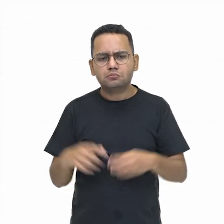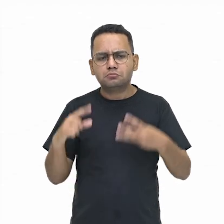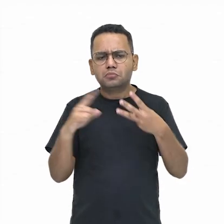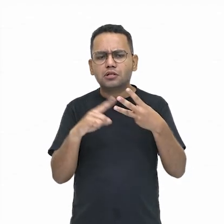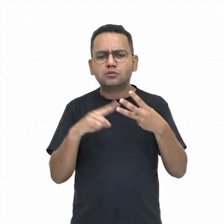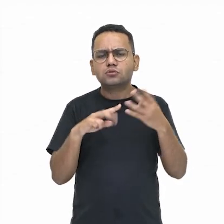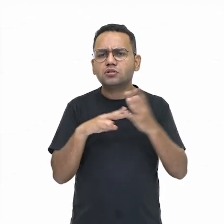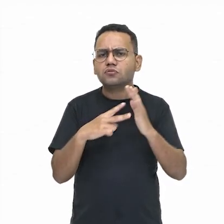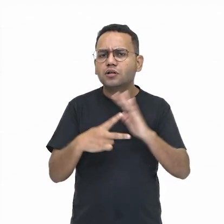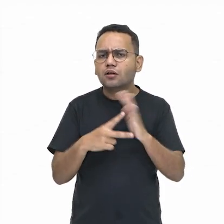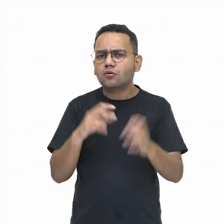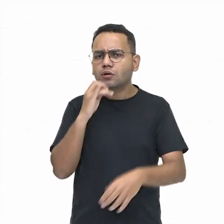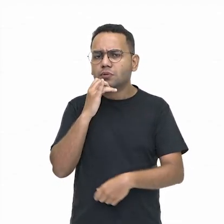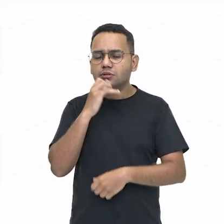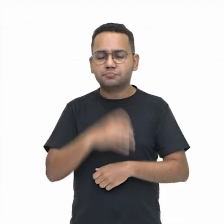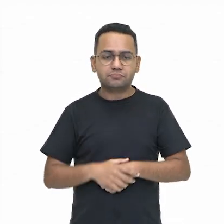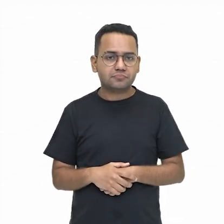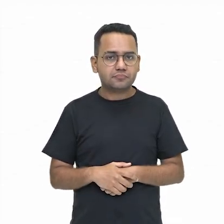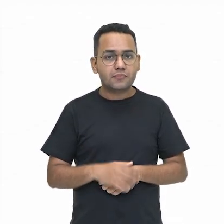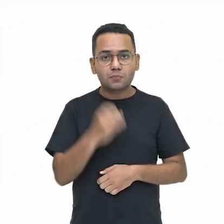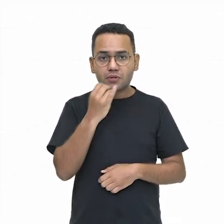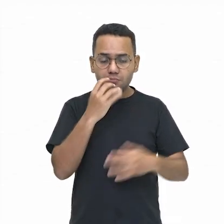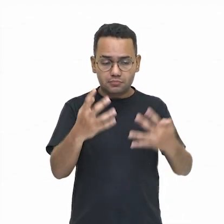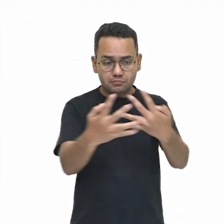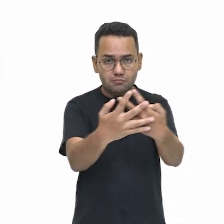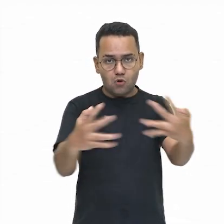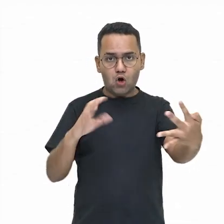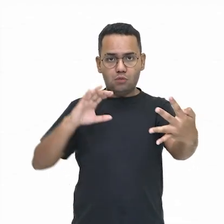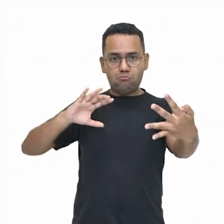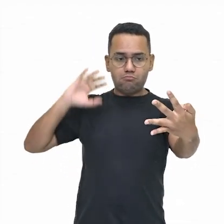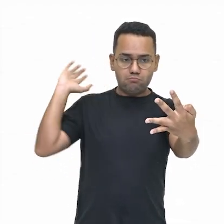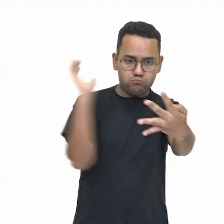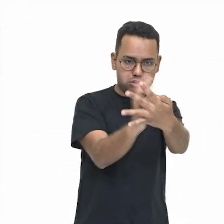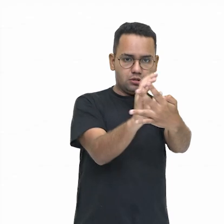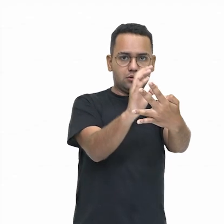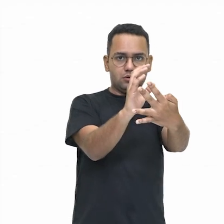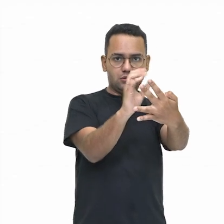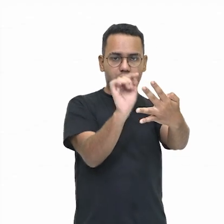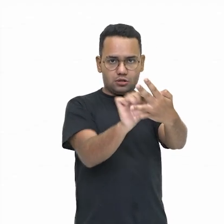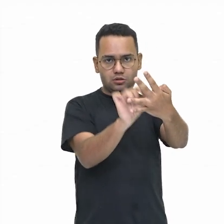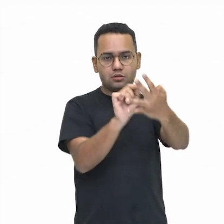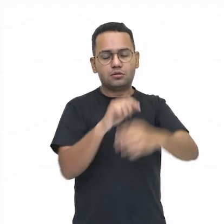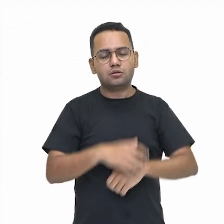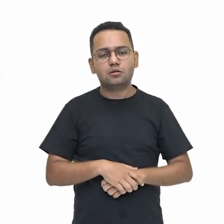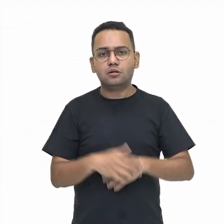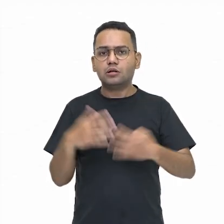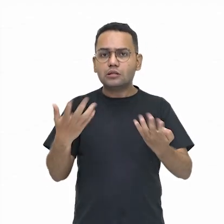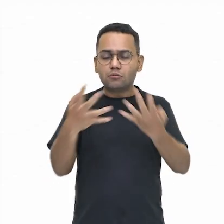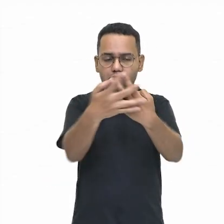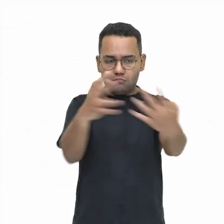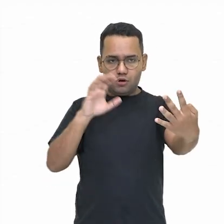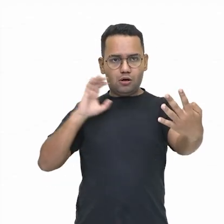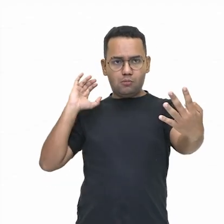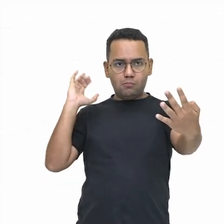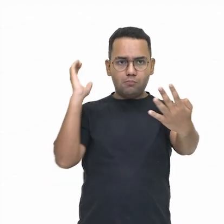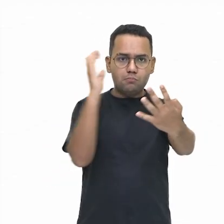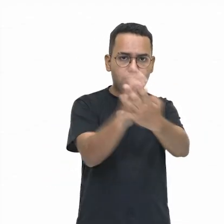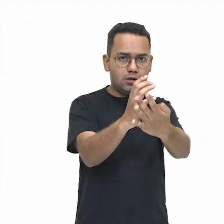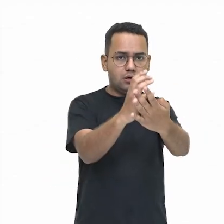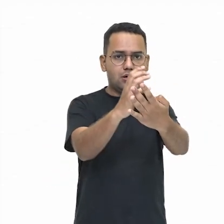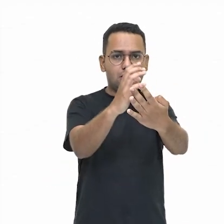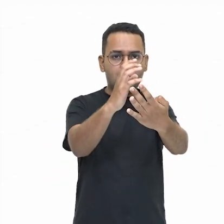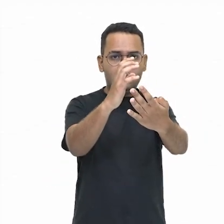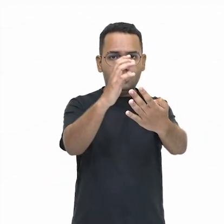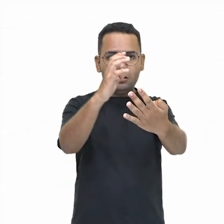ele jogou a bola, né, finalizar significa arremessar a bola em direção ao quadro. Aí ela retornou, né, bateu no